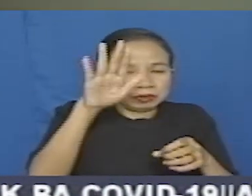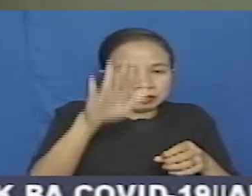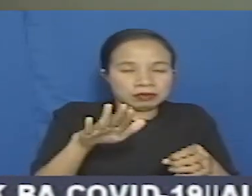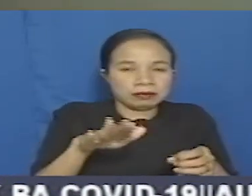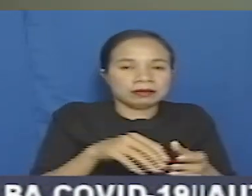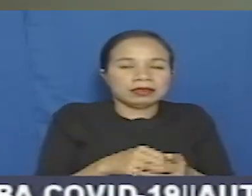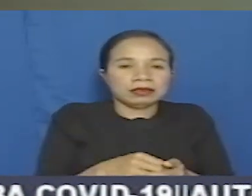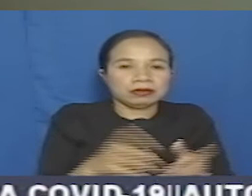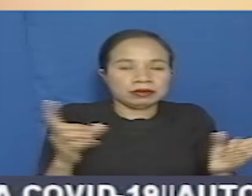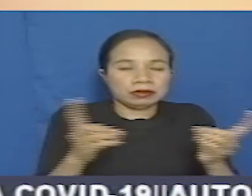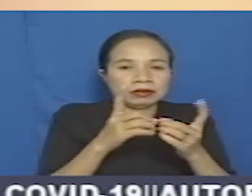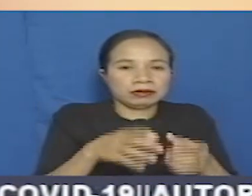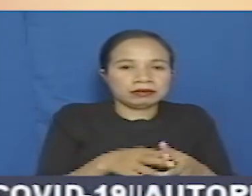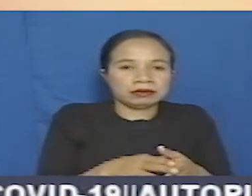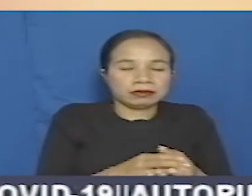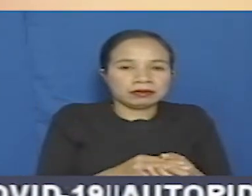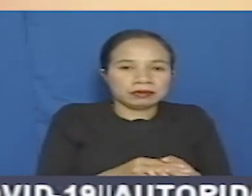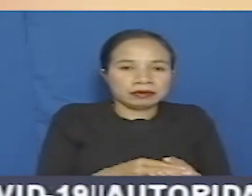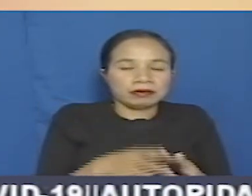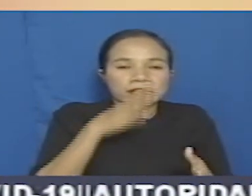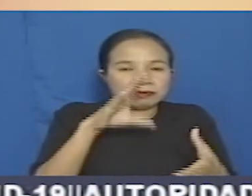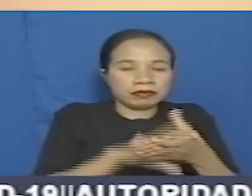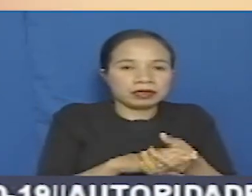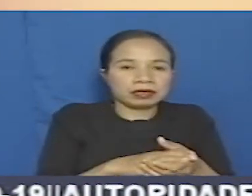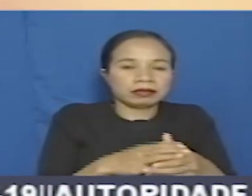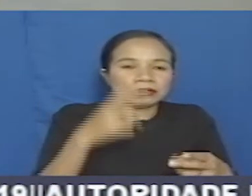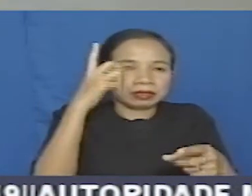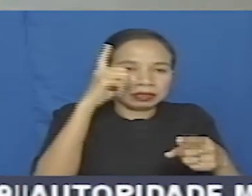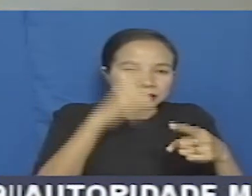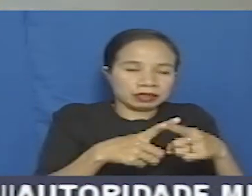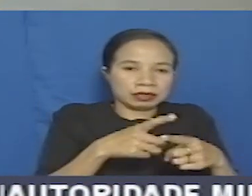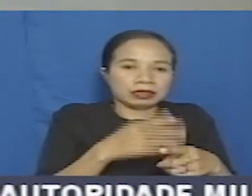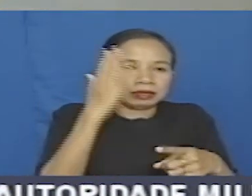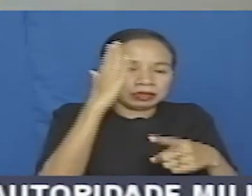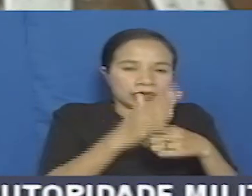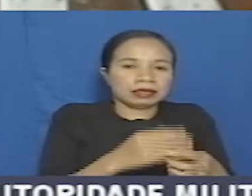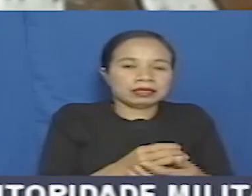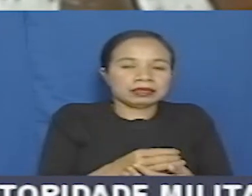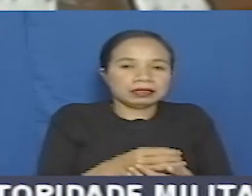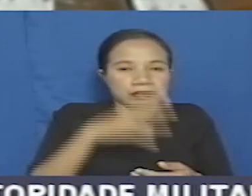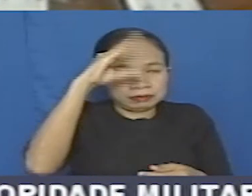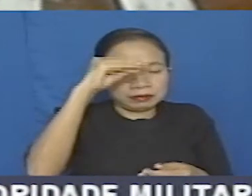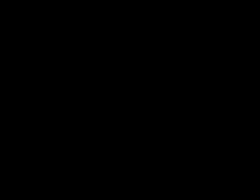onde resulta fém com a lá em cabem órgão vital. É Jequel Freitas, Jolandino Paixeco, ba RTTL.